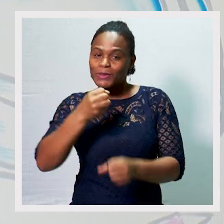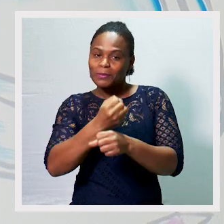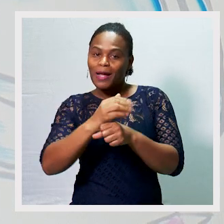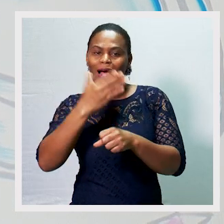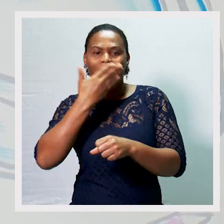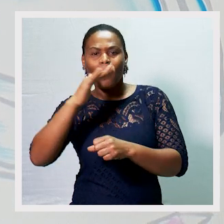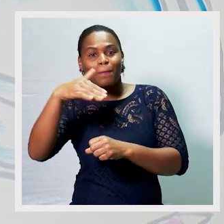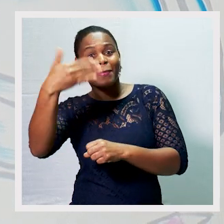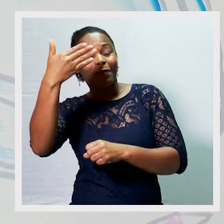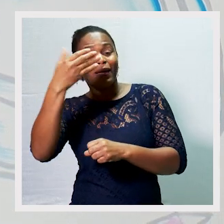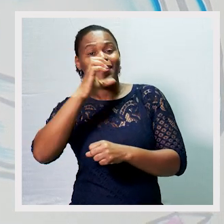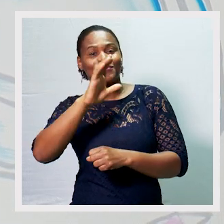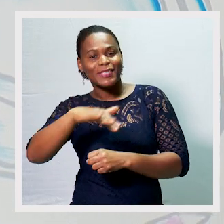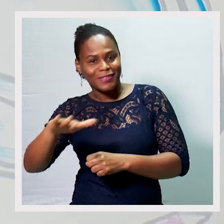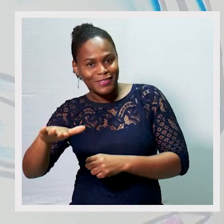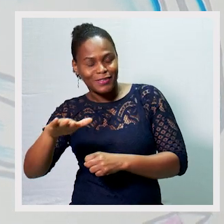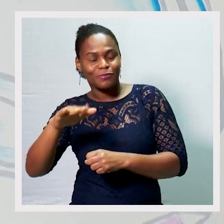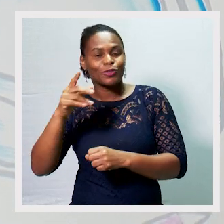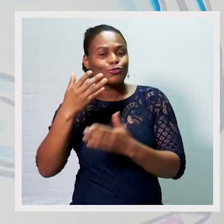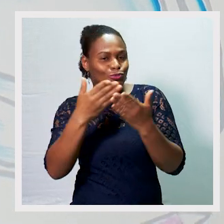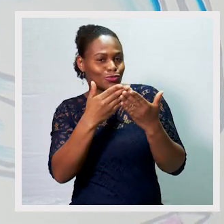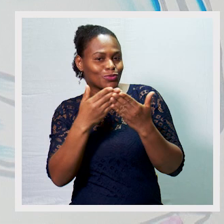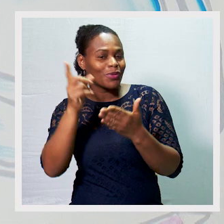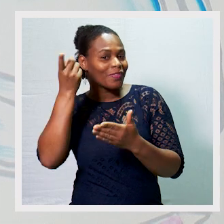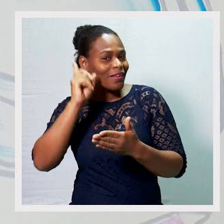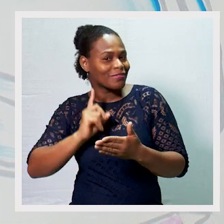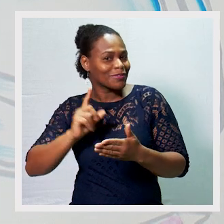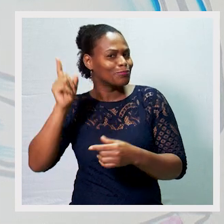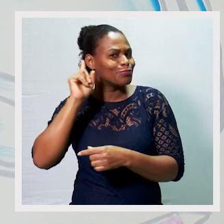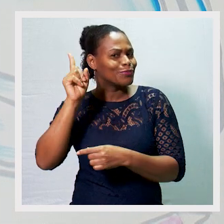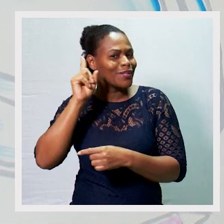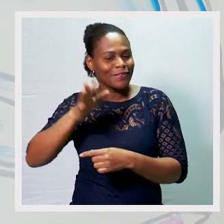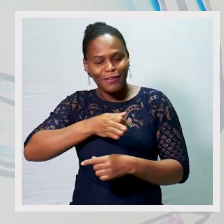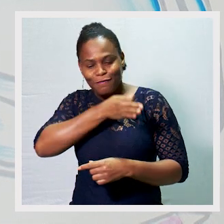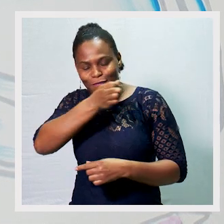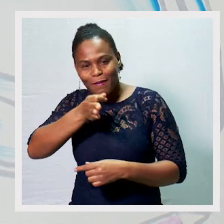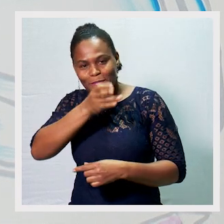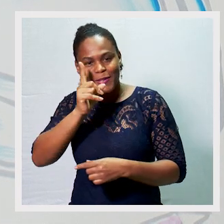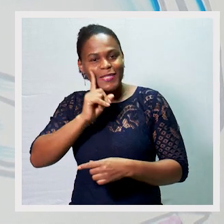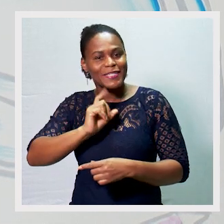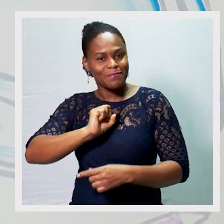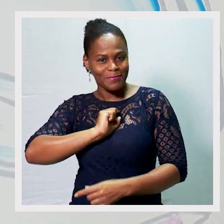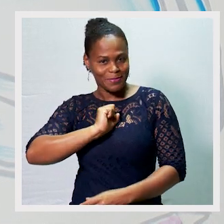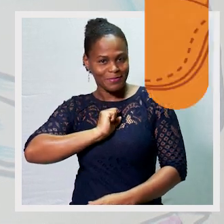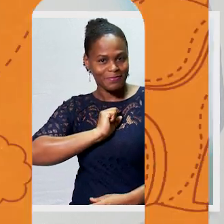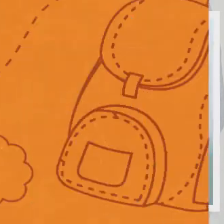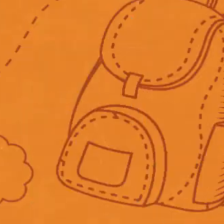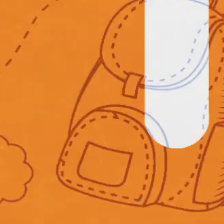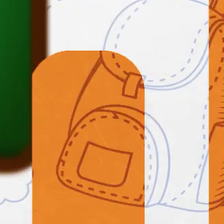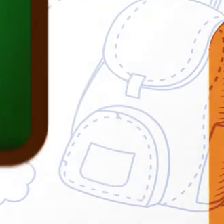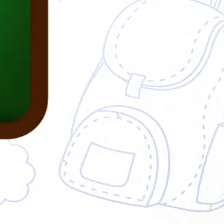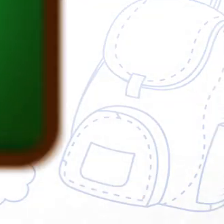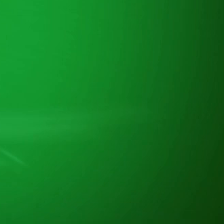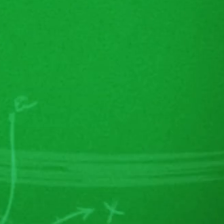Ciências Integradas, onde vamos estudar as datas importantes da minha família.